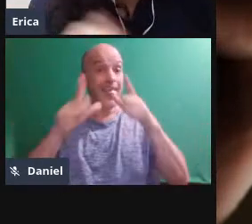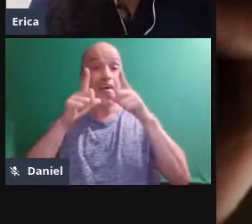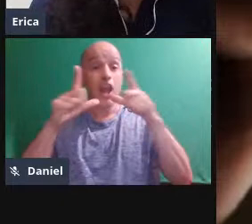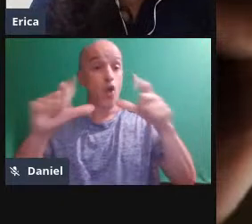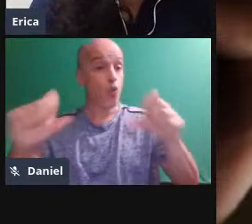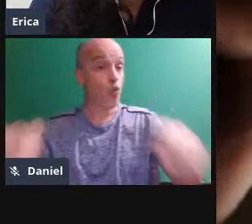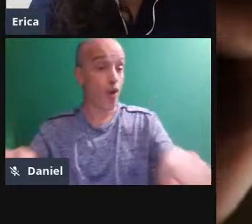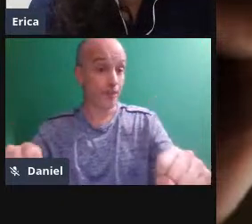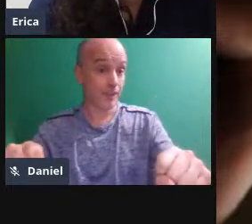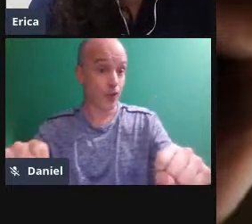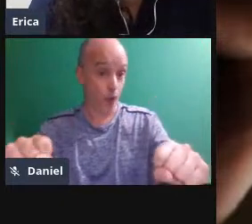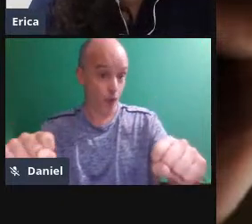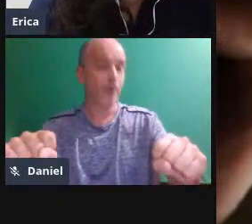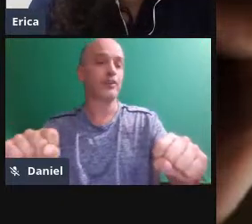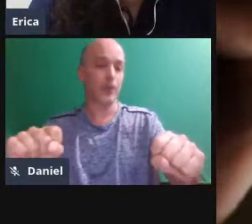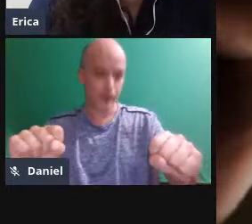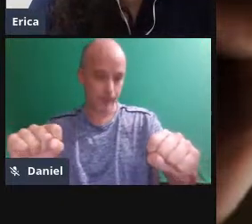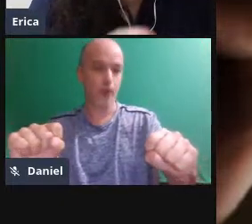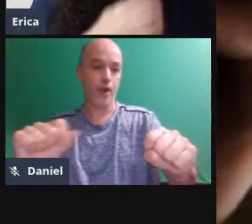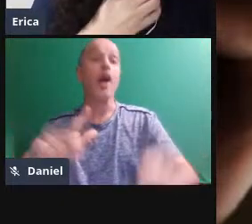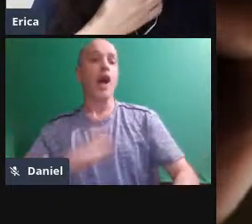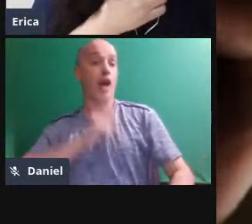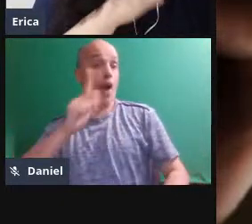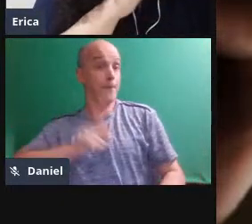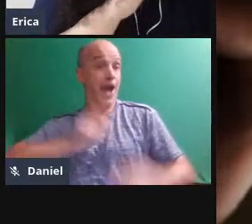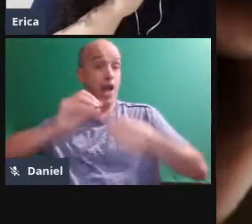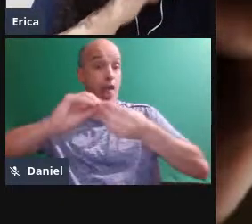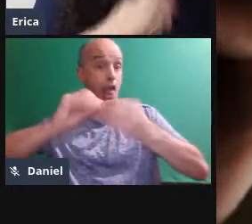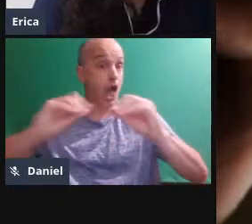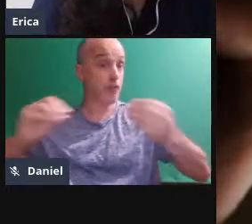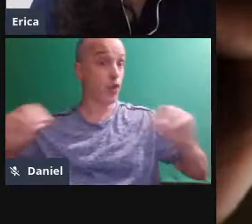e outras leis que a regulamentam.